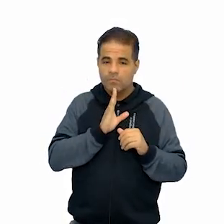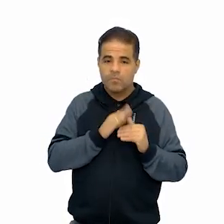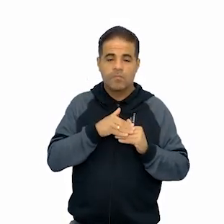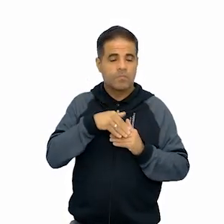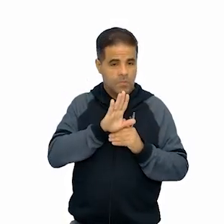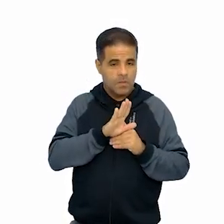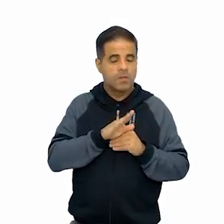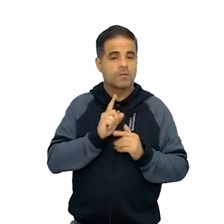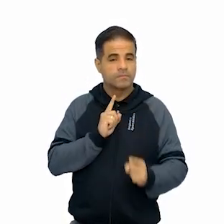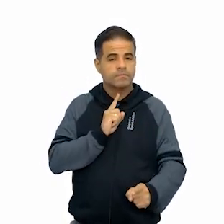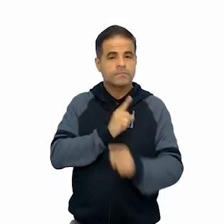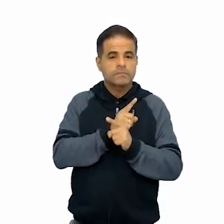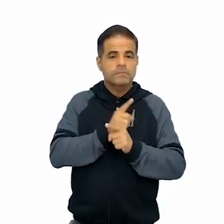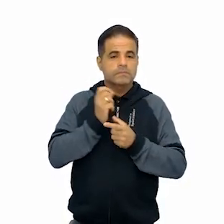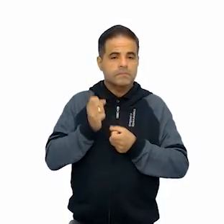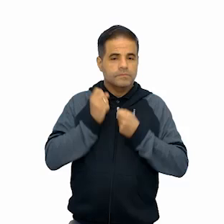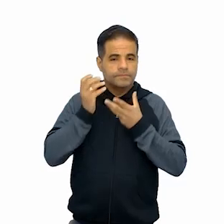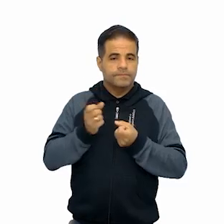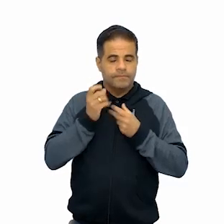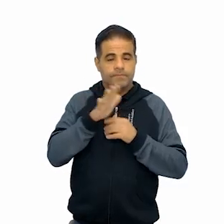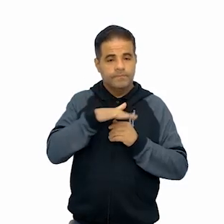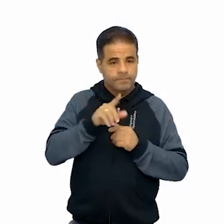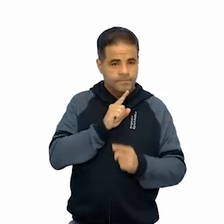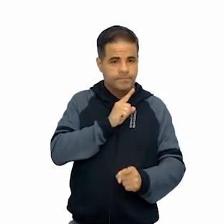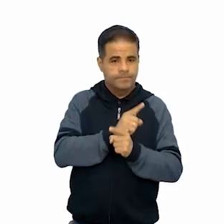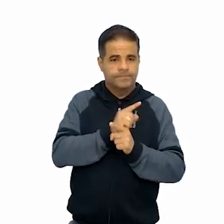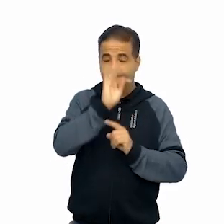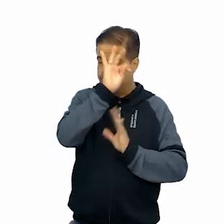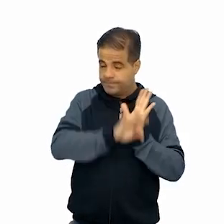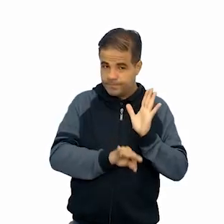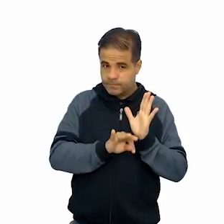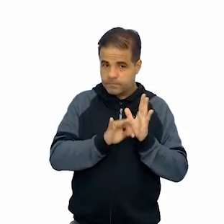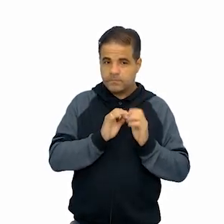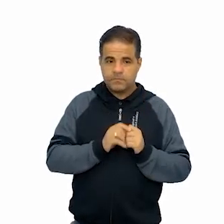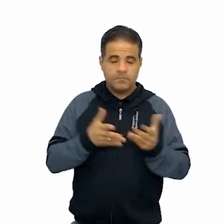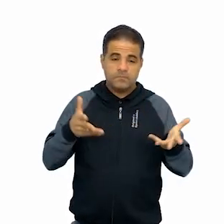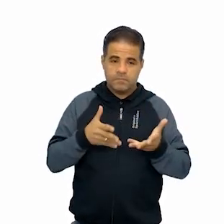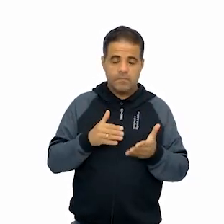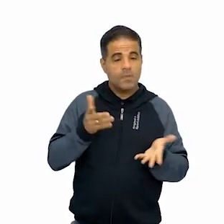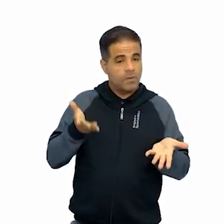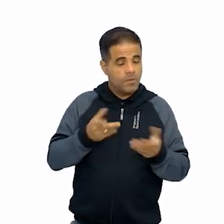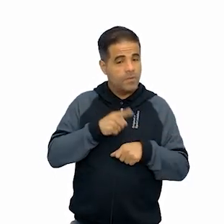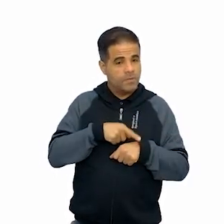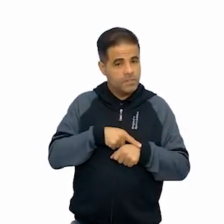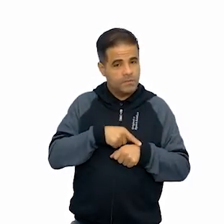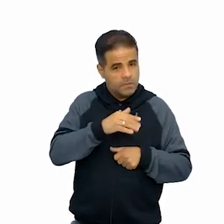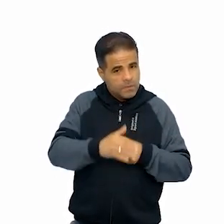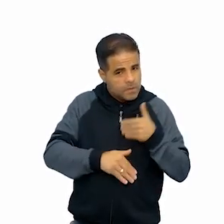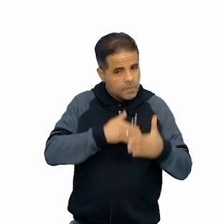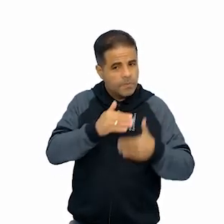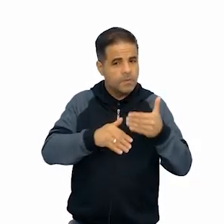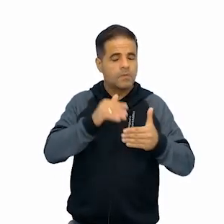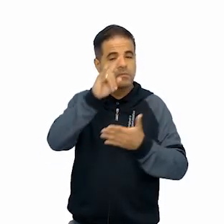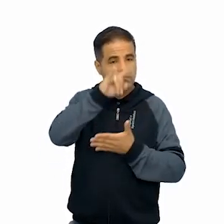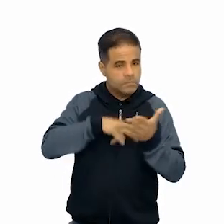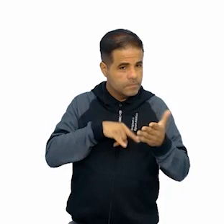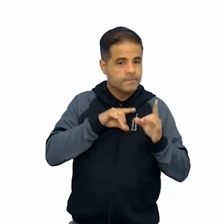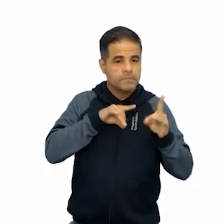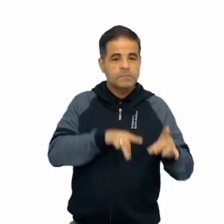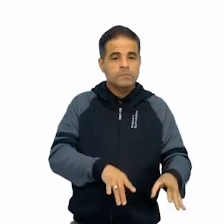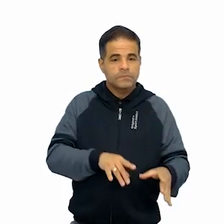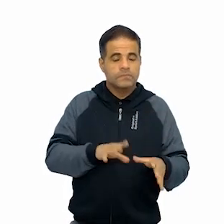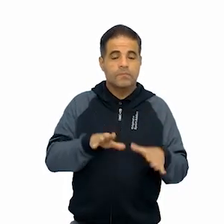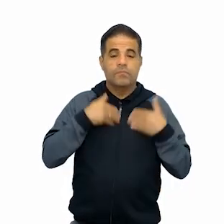também para localizar informações explícitas no texto. Agora é hora de avançar para a produção da ficha técnica.